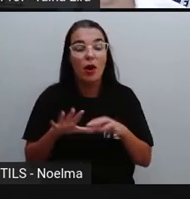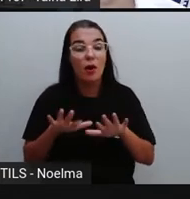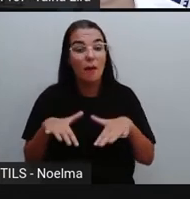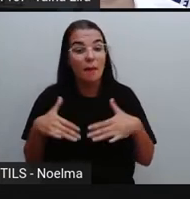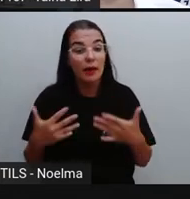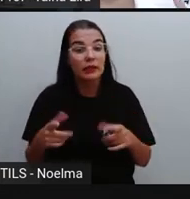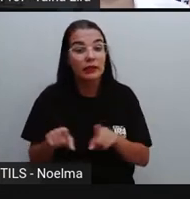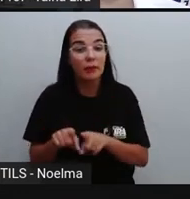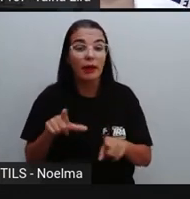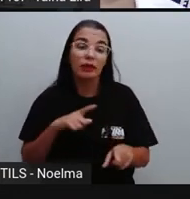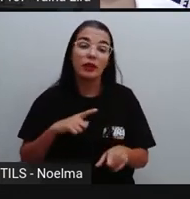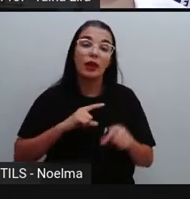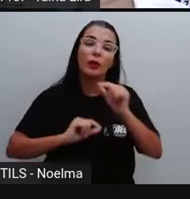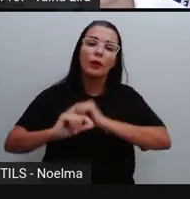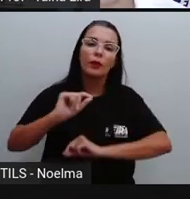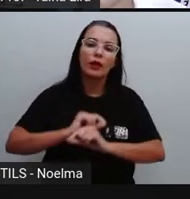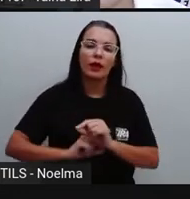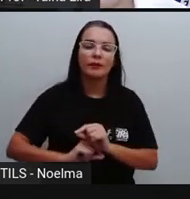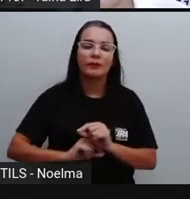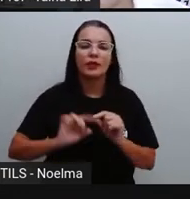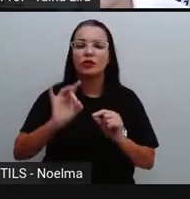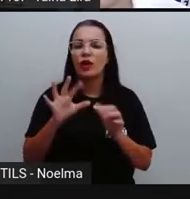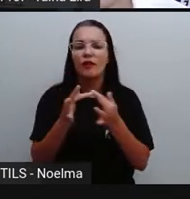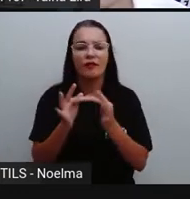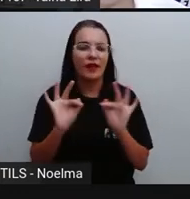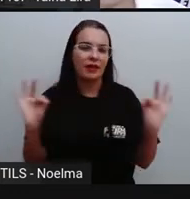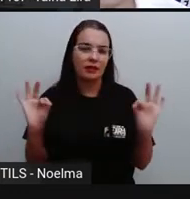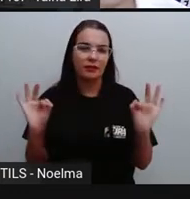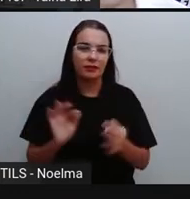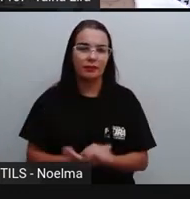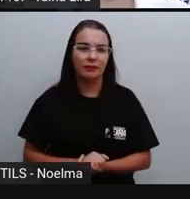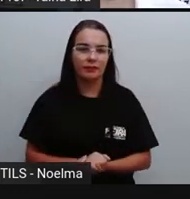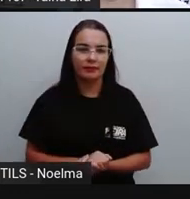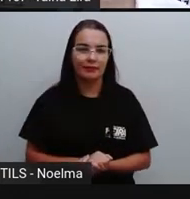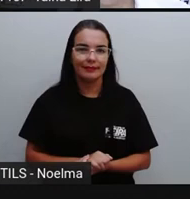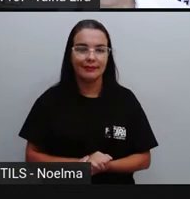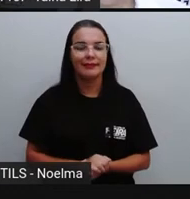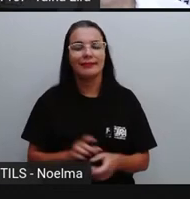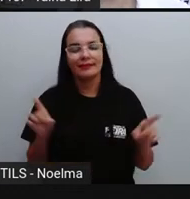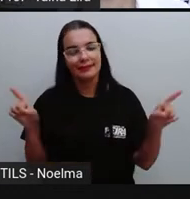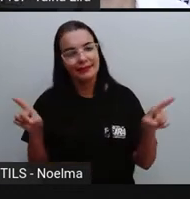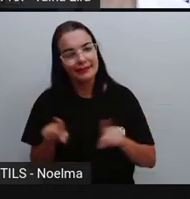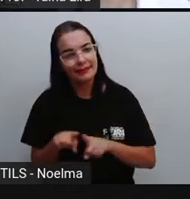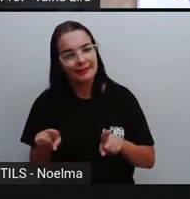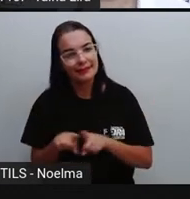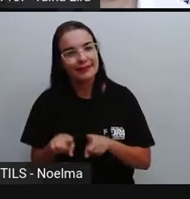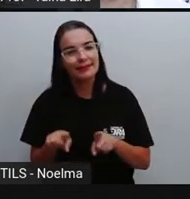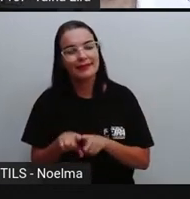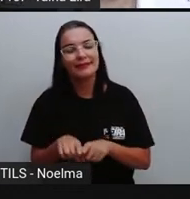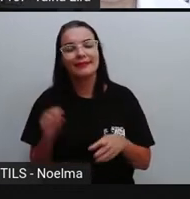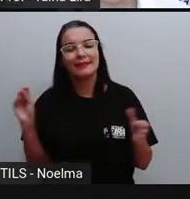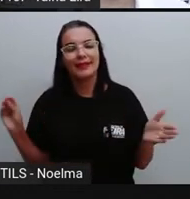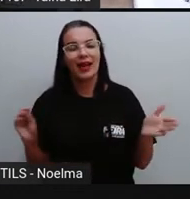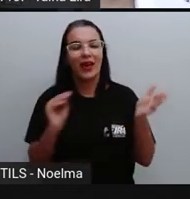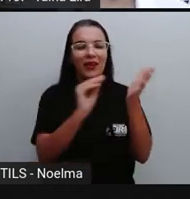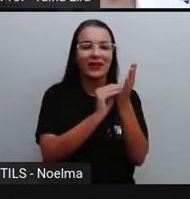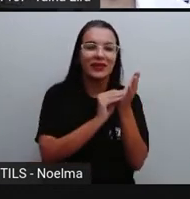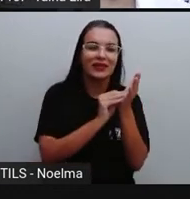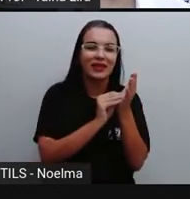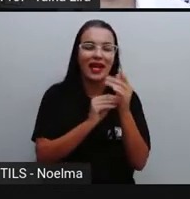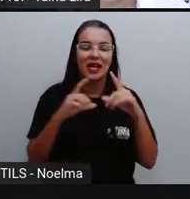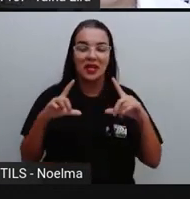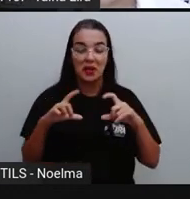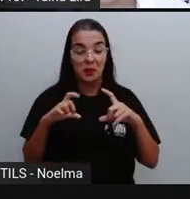textos curtos. Muitas vezes é só uma frase, tá? A imagem, tá? Lembrando que o